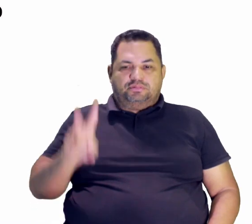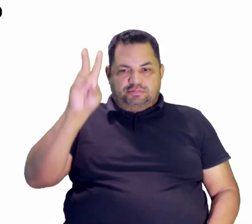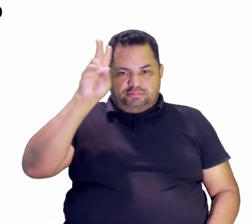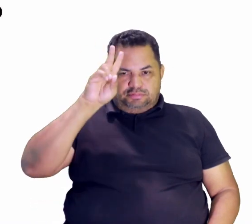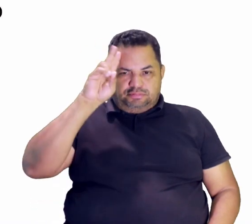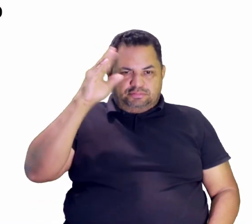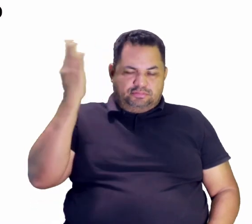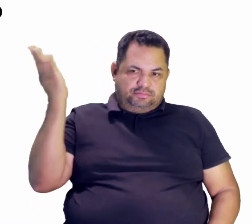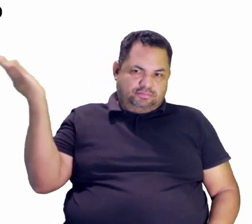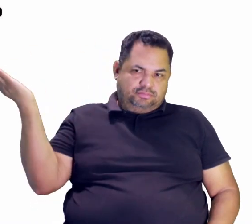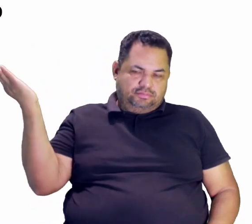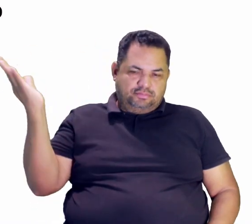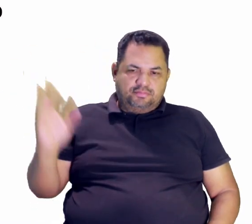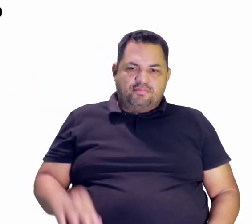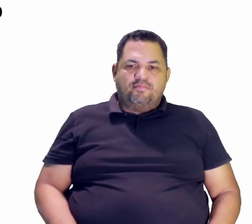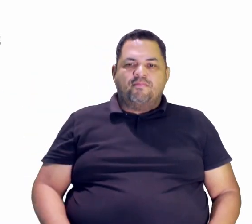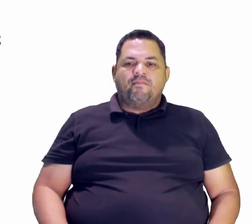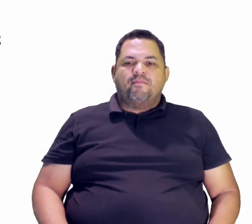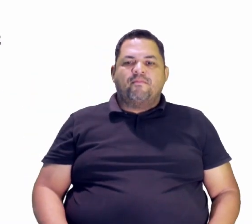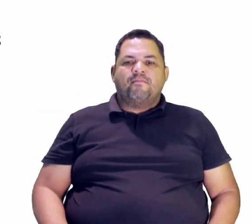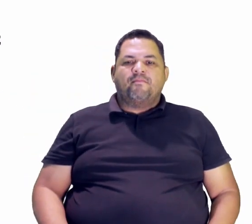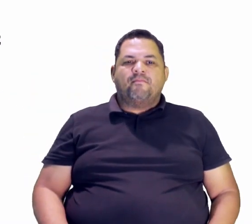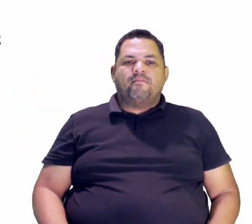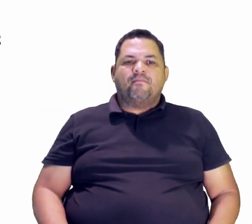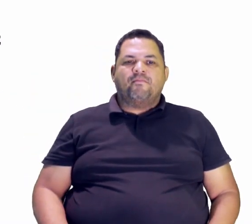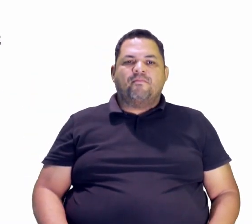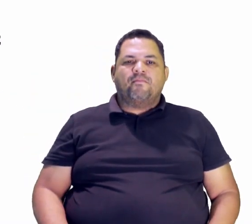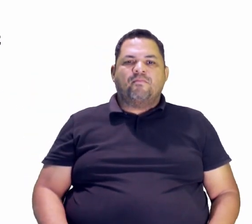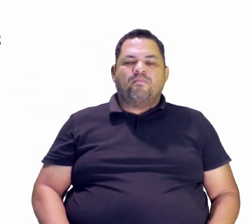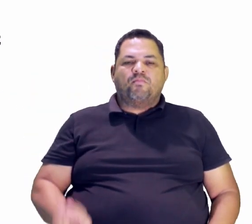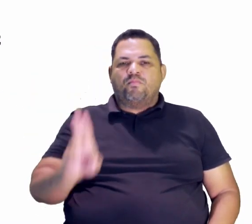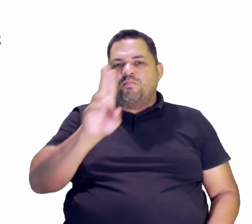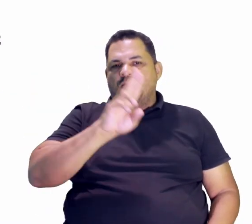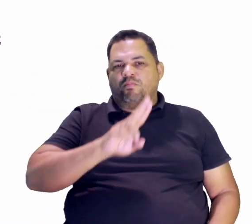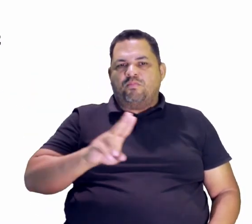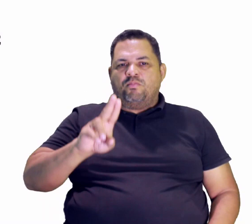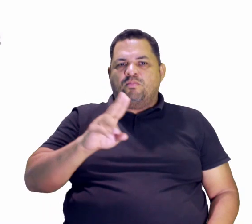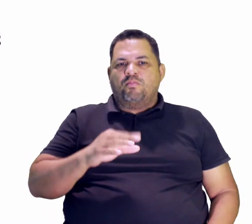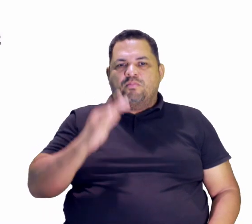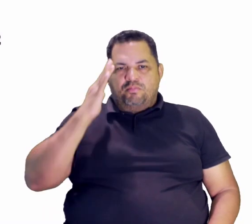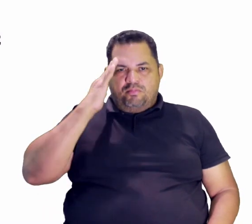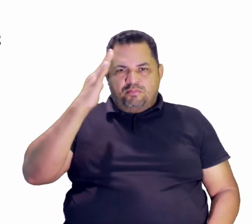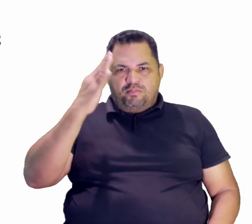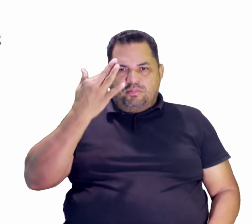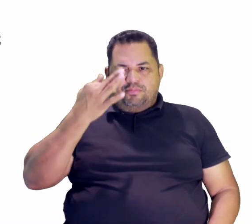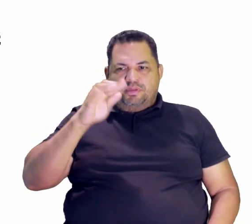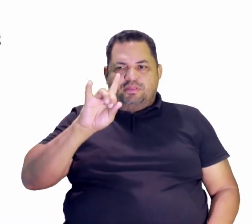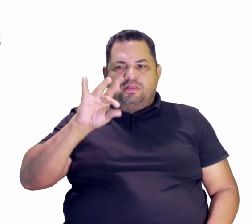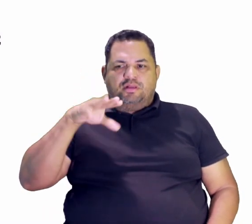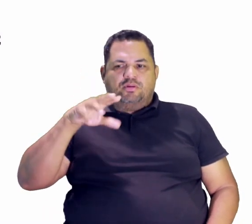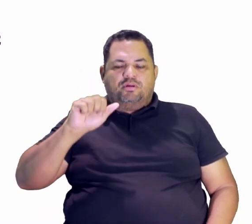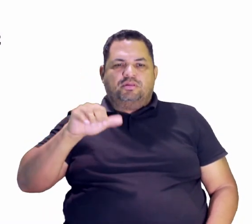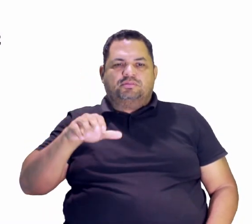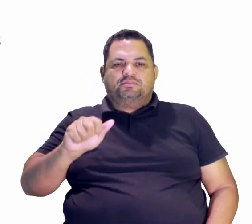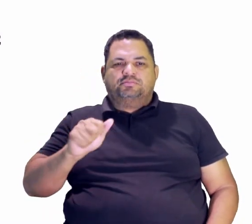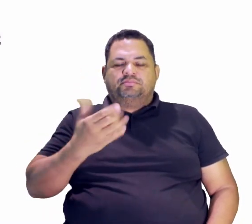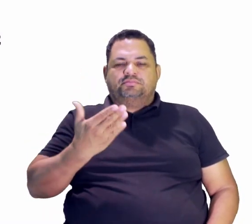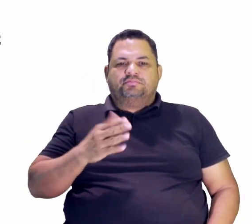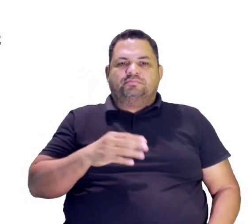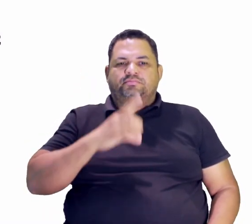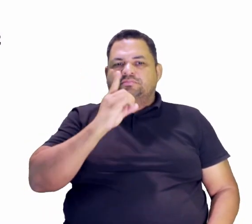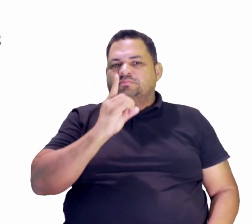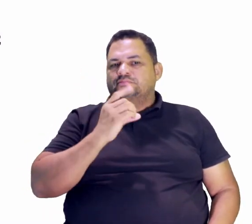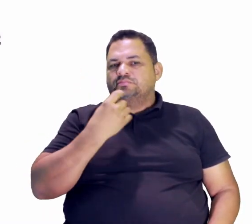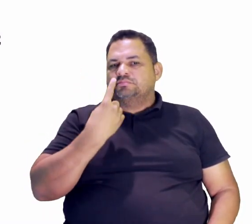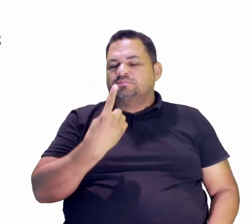Lembra? Lembra, claro que lembra. Ó, aplicando o teorema de Pitágoras, nós temos D1, no caso